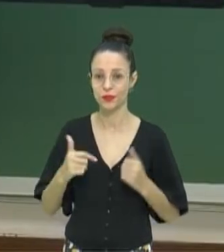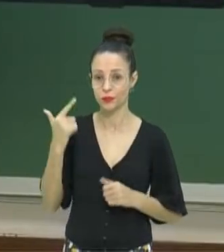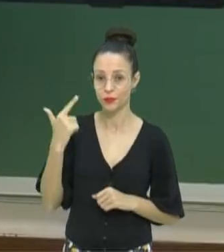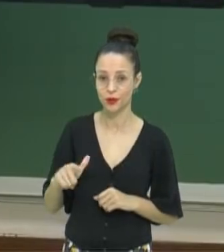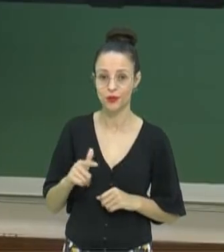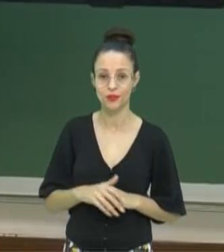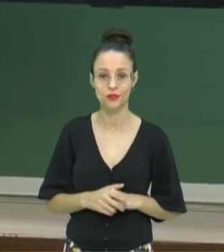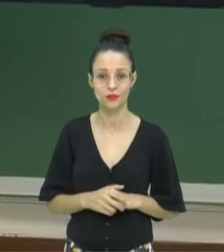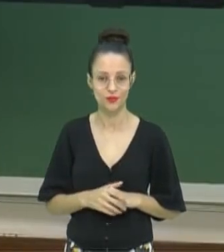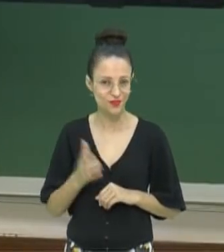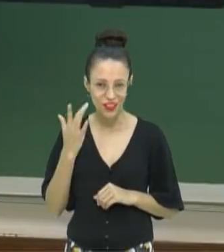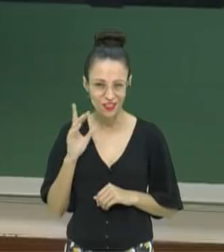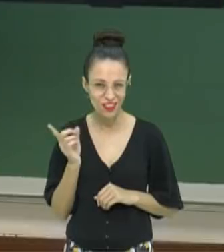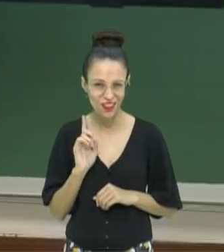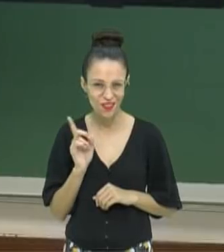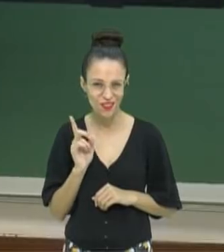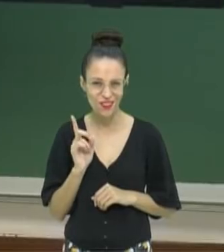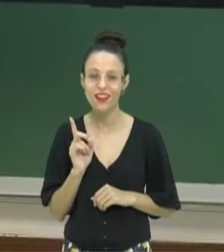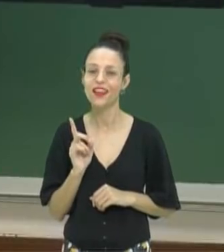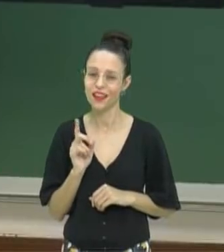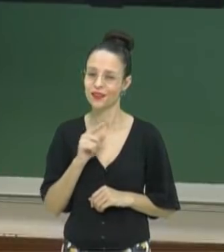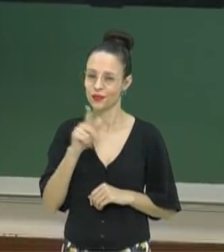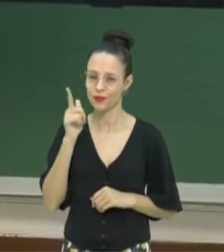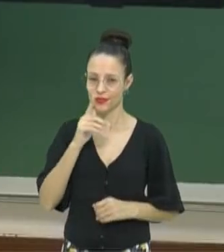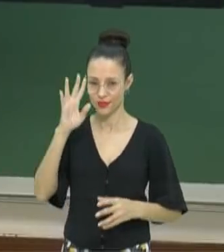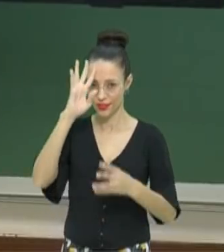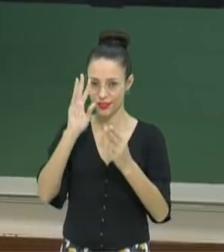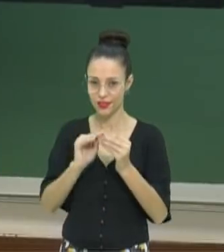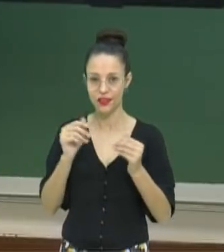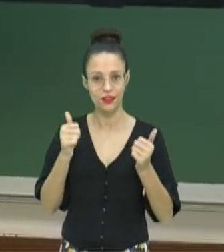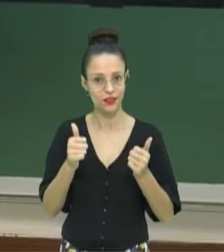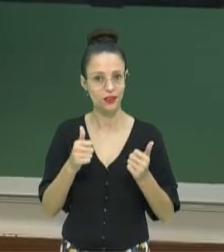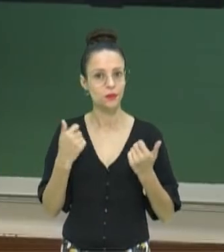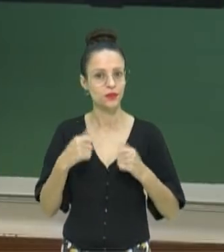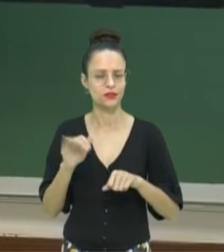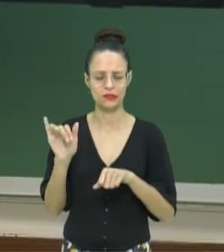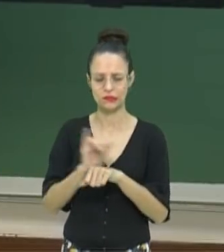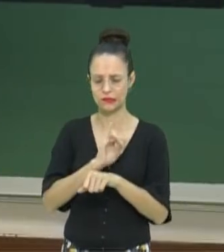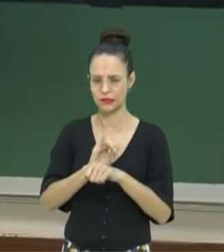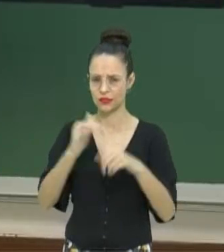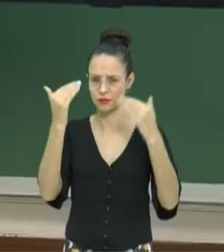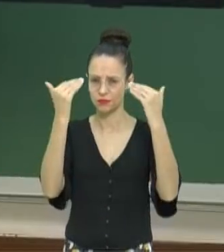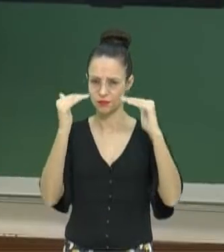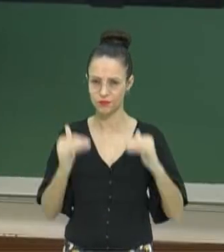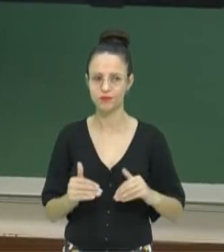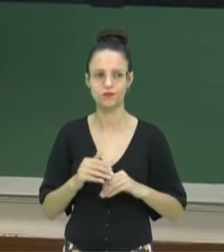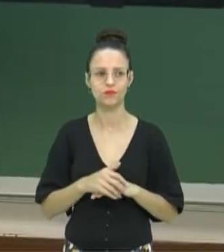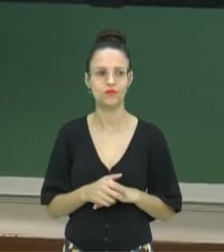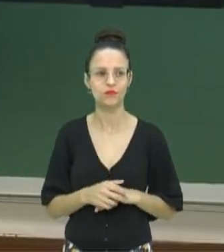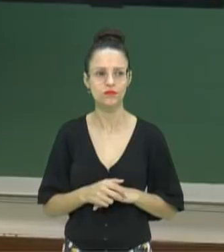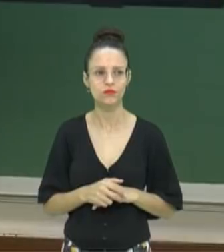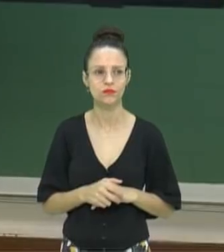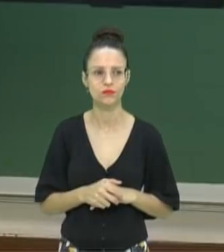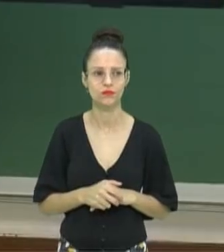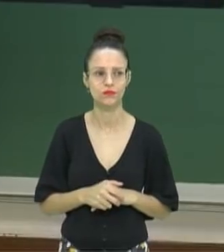próximo? Ah, não foi tão fácil assim? Mas você conseguiu entender? Tem que montar uma estratégia aí. Pega o maior e vai tirando.